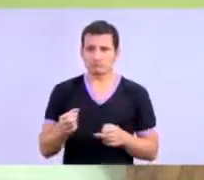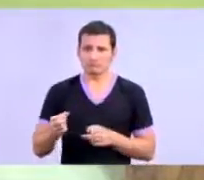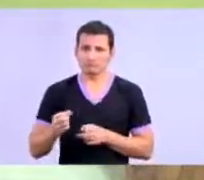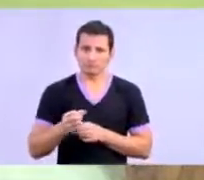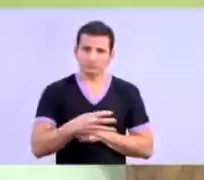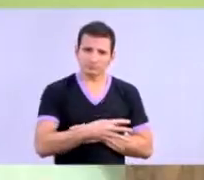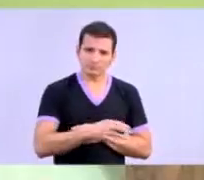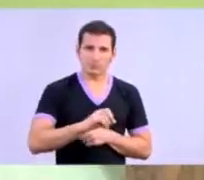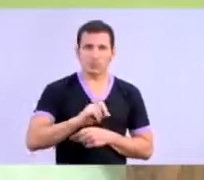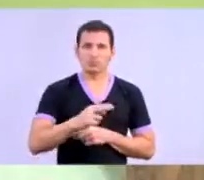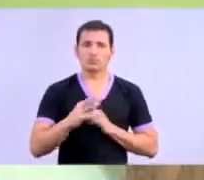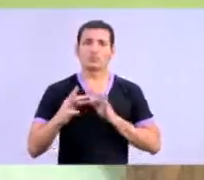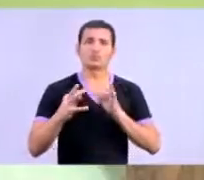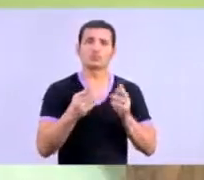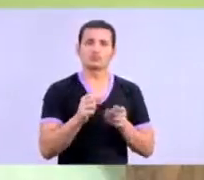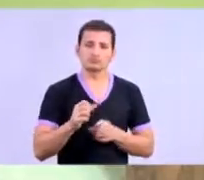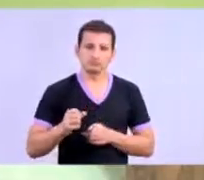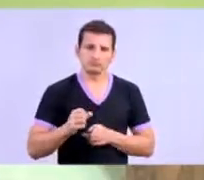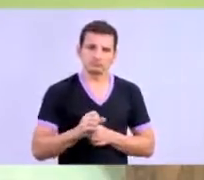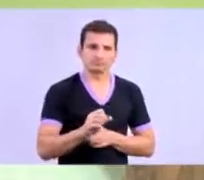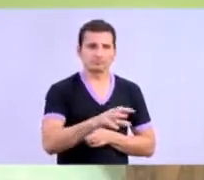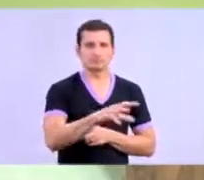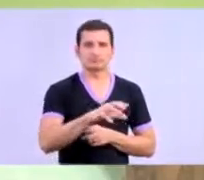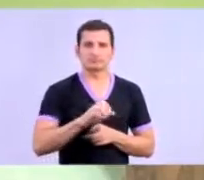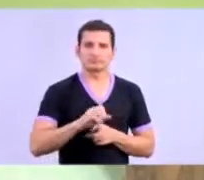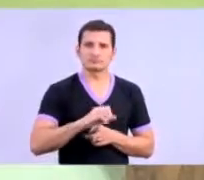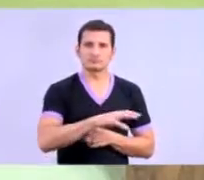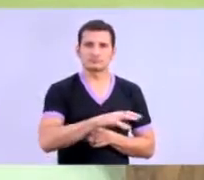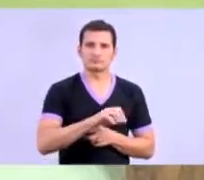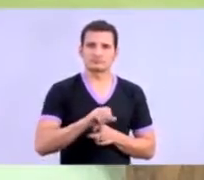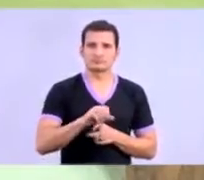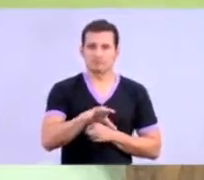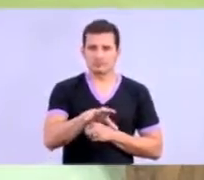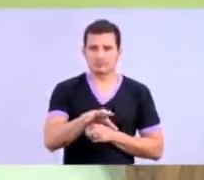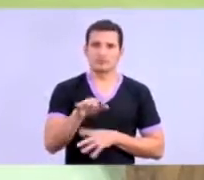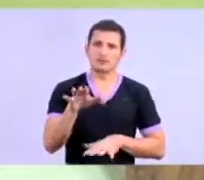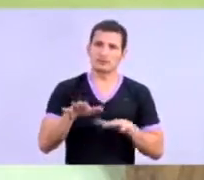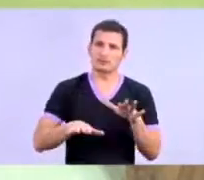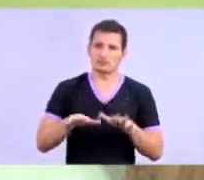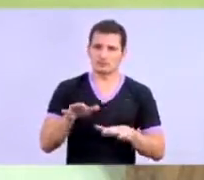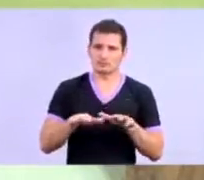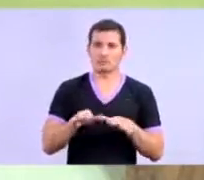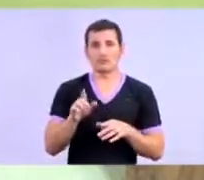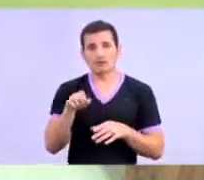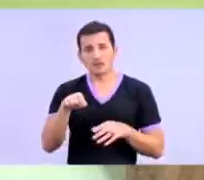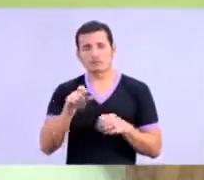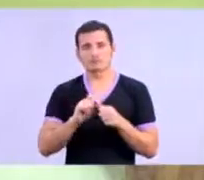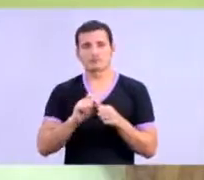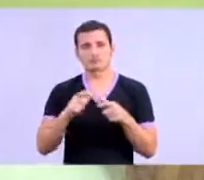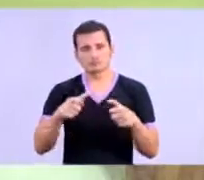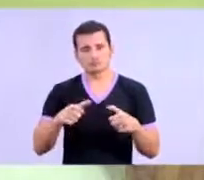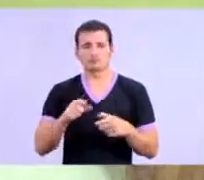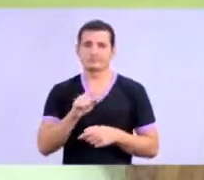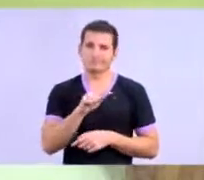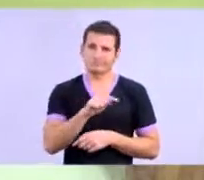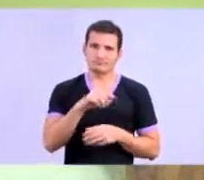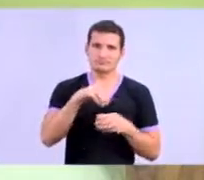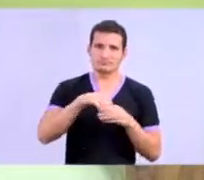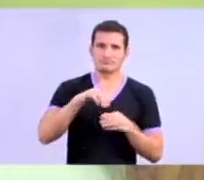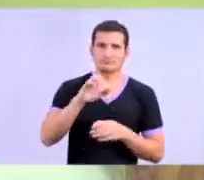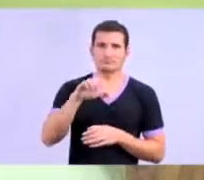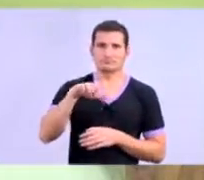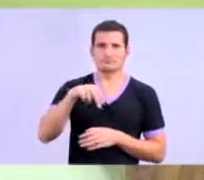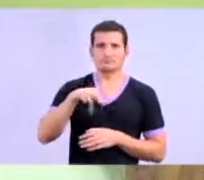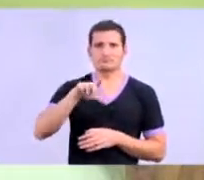que está conectado à rede. Isso depende da forma que você vai endereçar. Isso é feito aonde? Nessa camada, entendeu? Então é muito importante. E